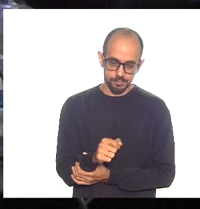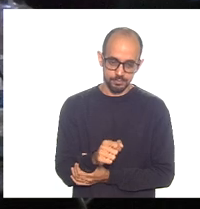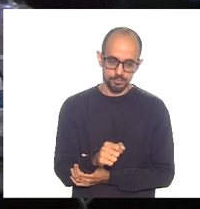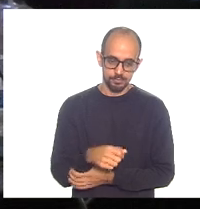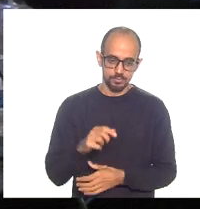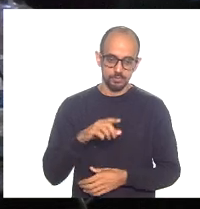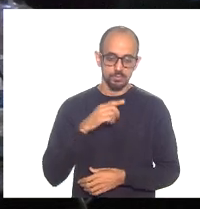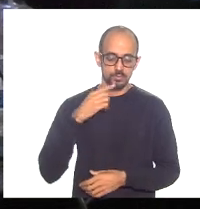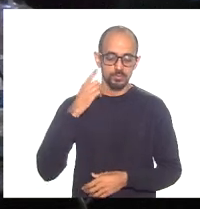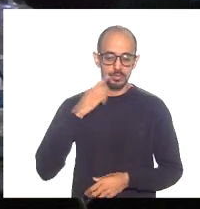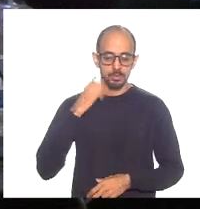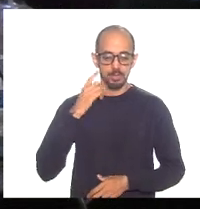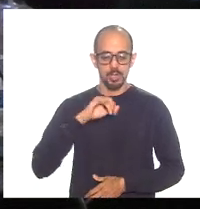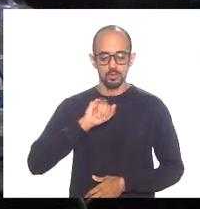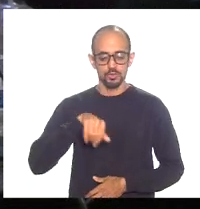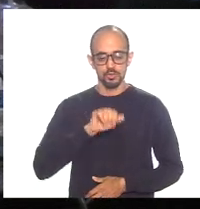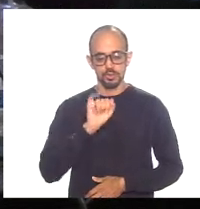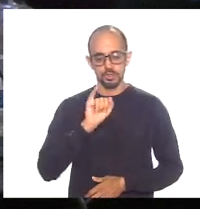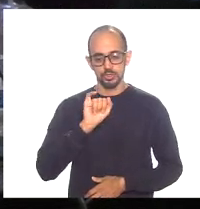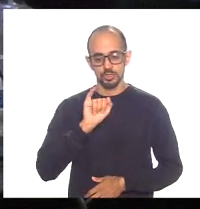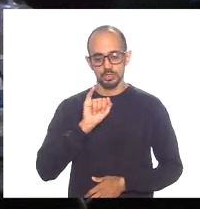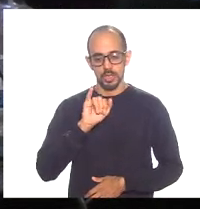Deputado Jair Bittencourt.